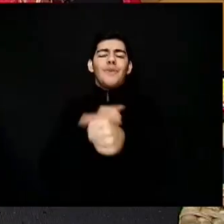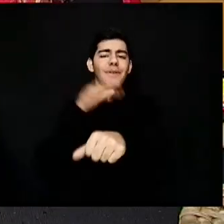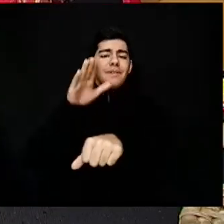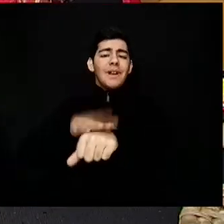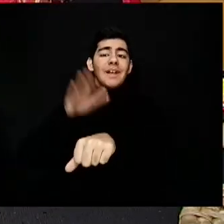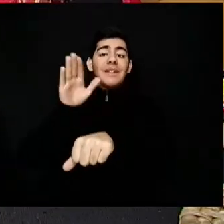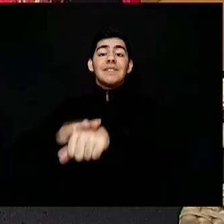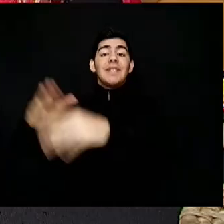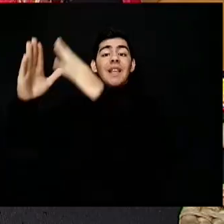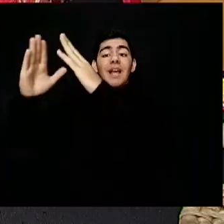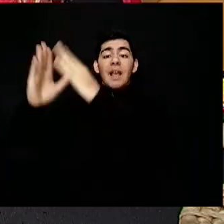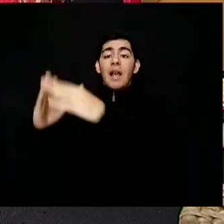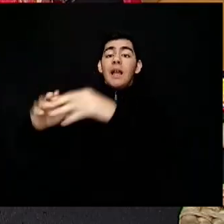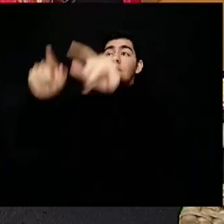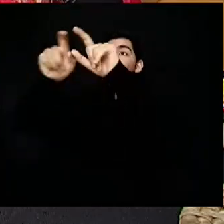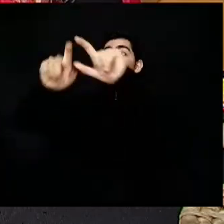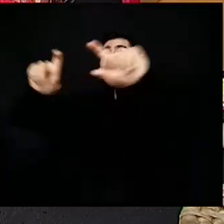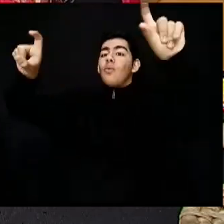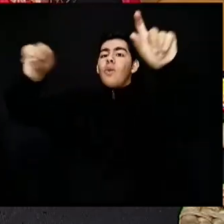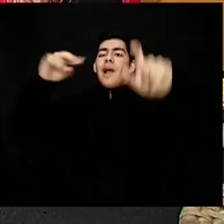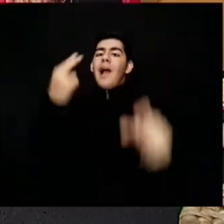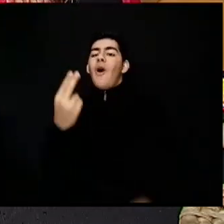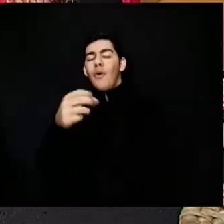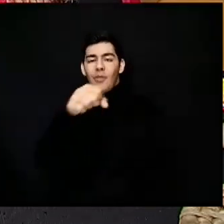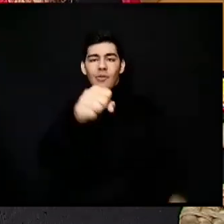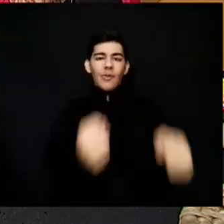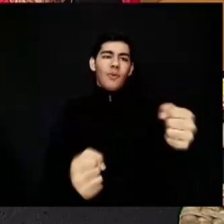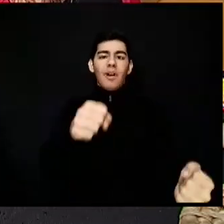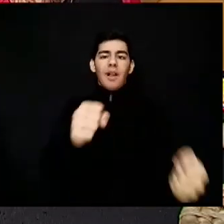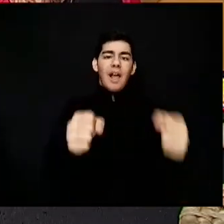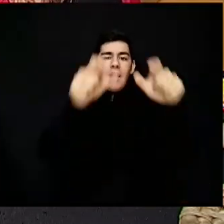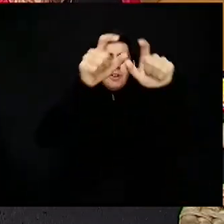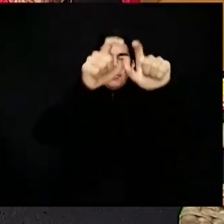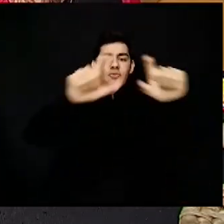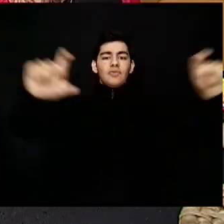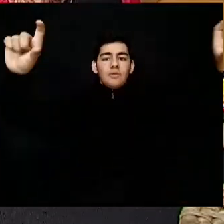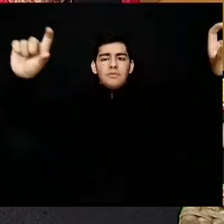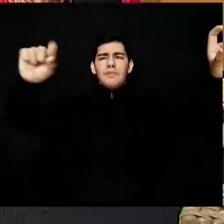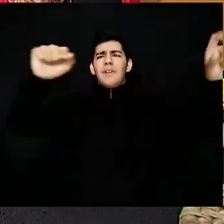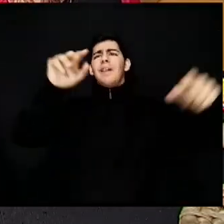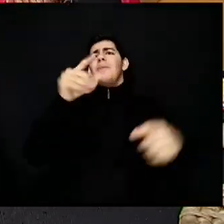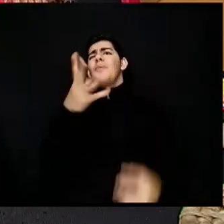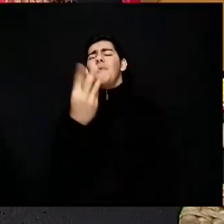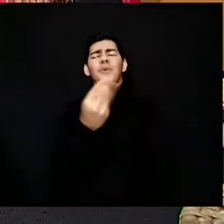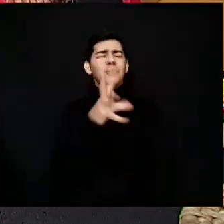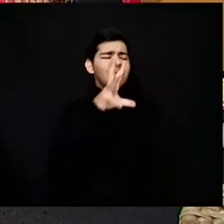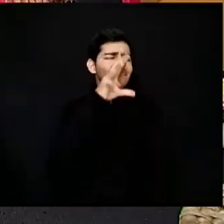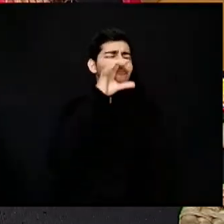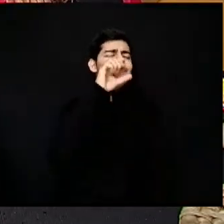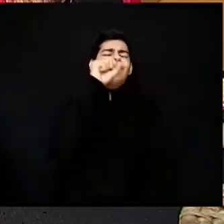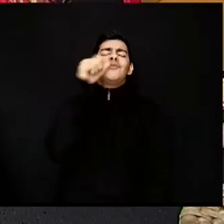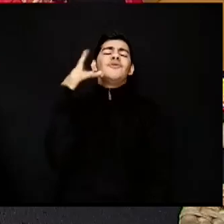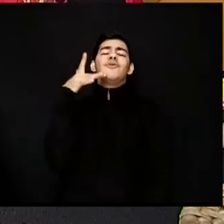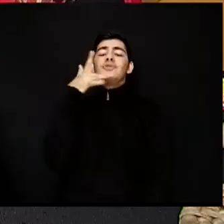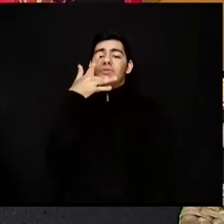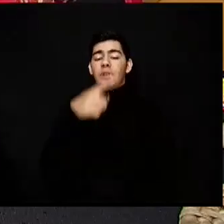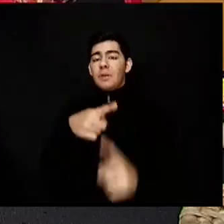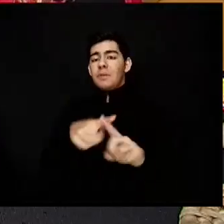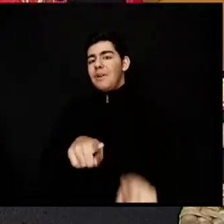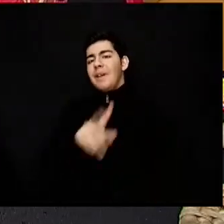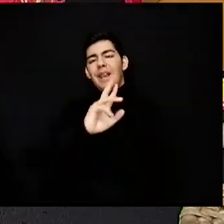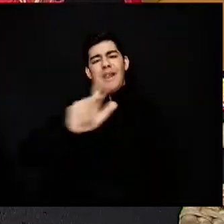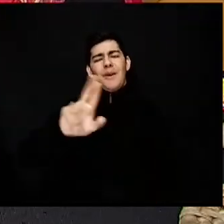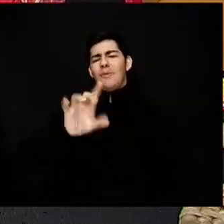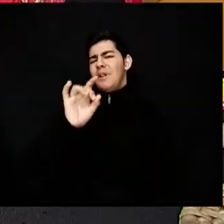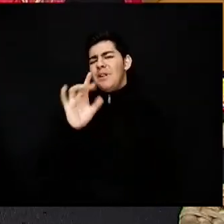no carro. Ai, é muito cheiroso. Só que tem coisas que nem tudo é sobre monetizar, né? Então